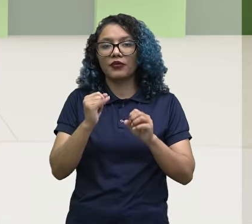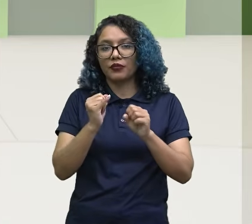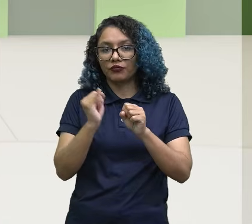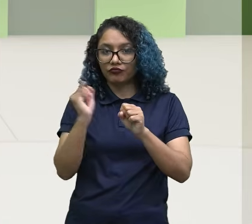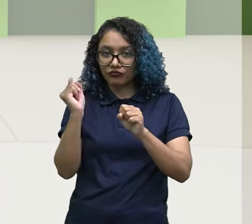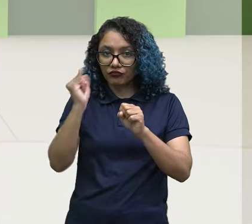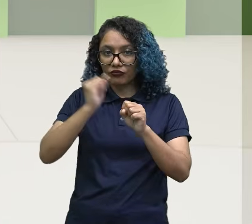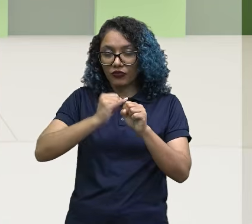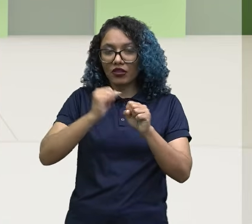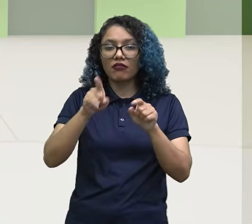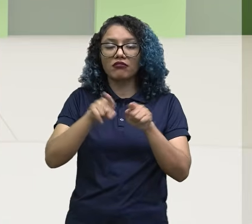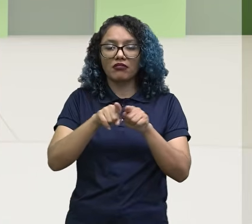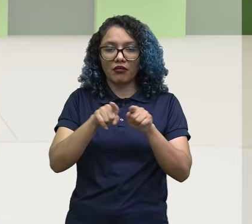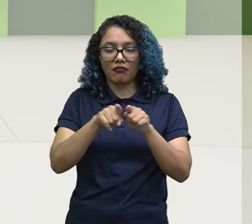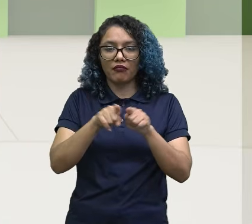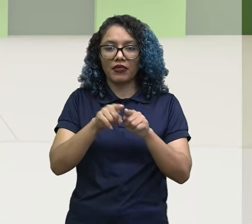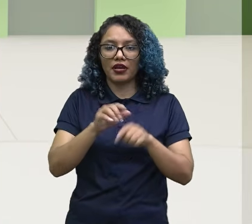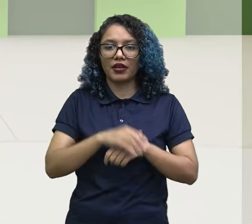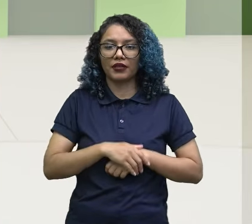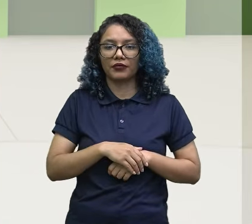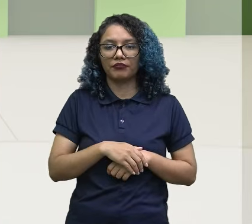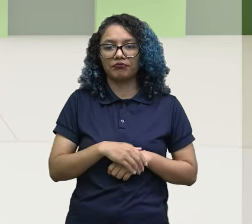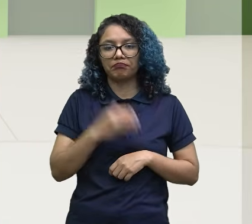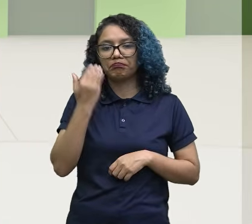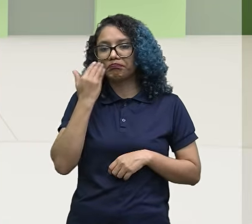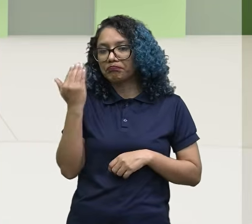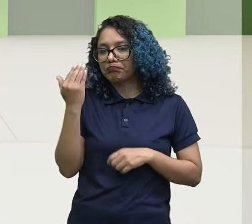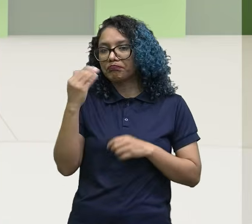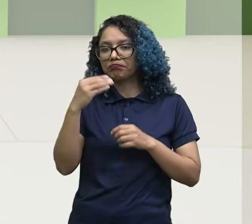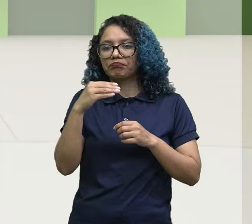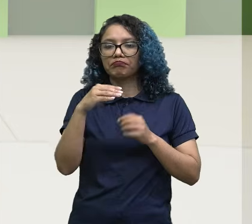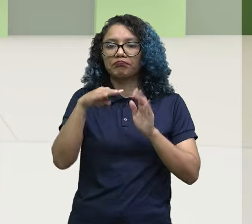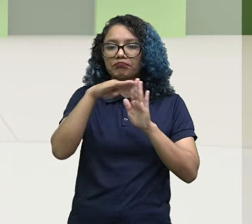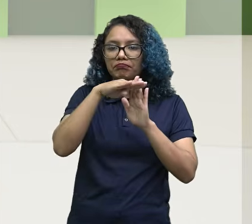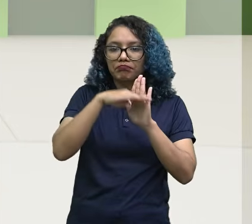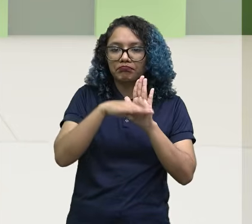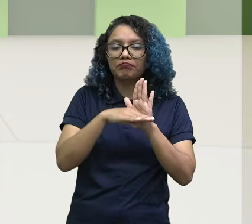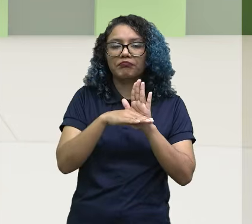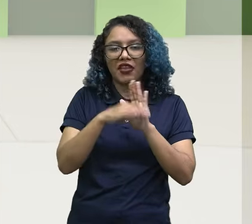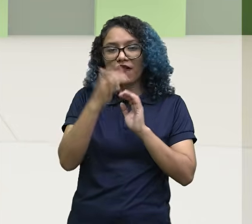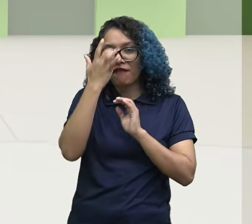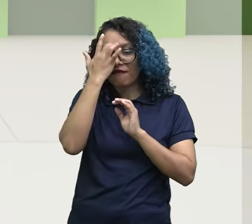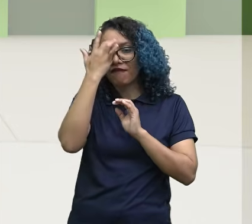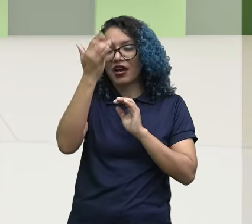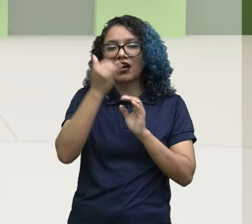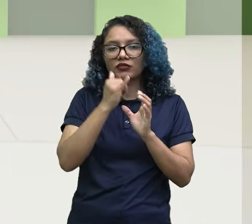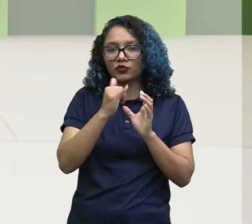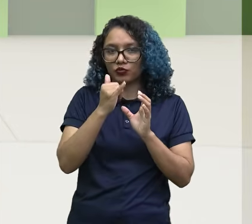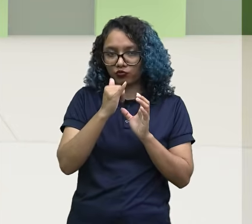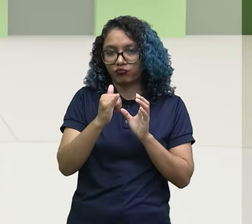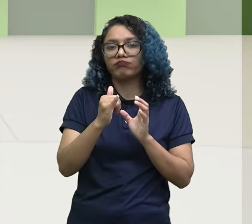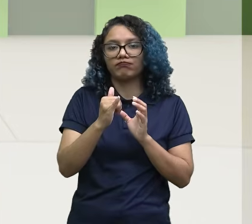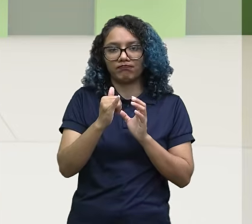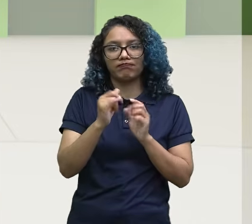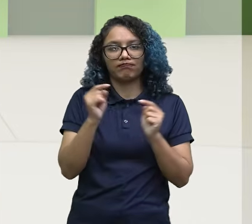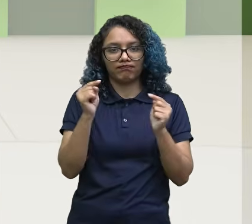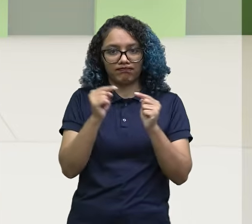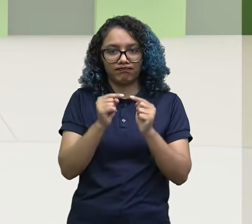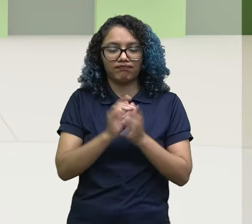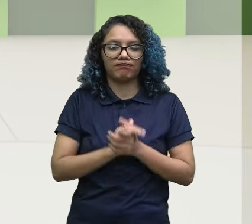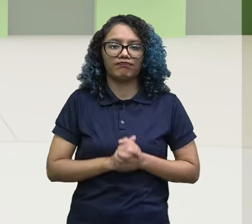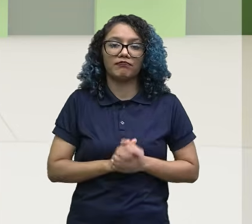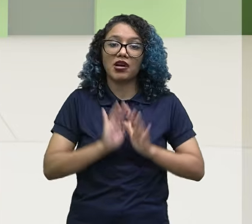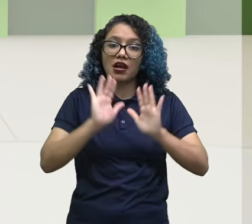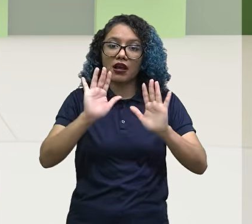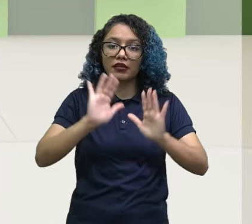tá? O Cl, o Br, o iodo, todos eles têm grande facilidade de descarga na eletrólise aquosa.